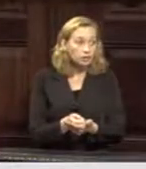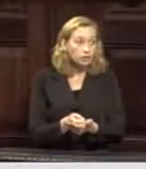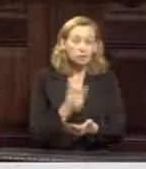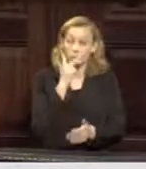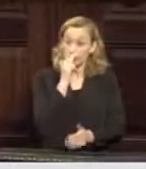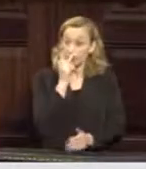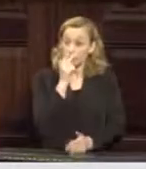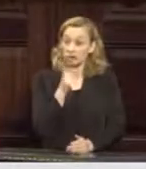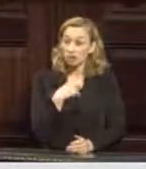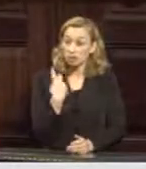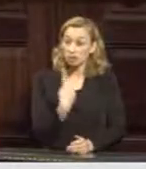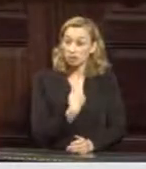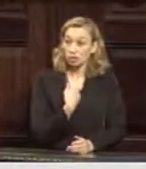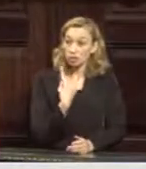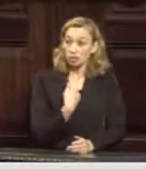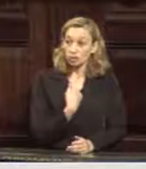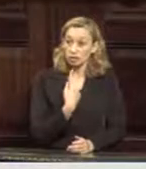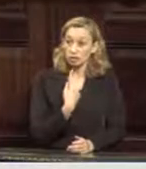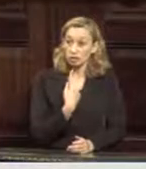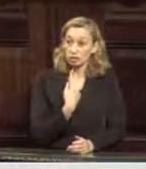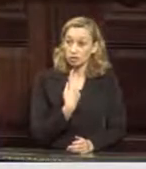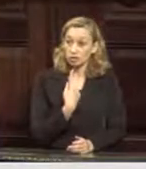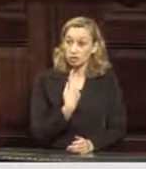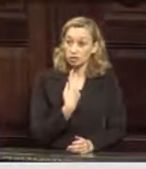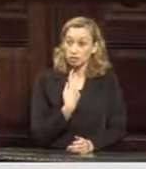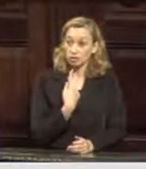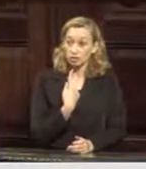sala, e aí concluo. Estava no maior sufoco